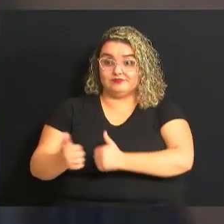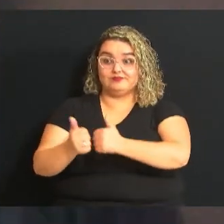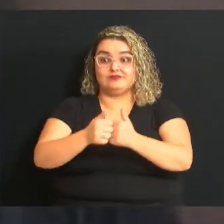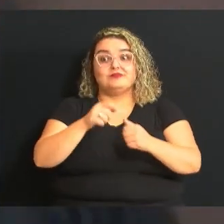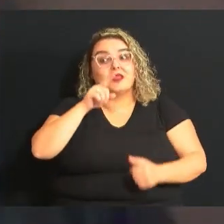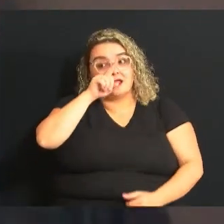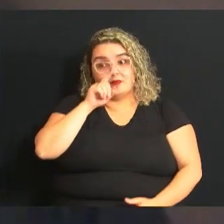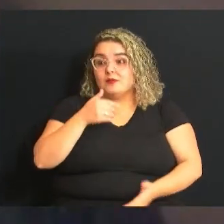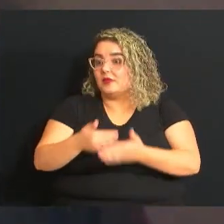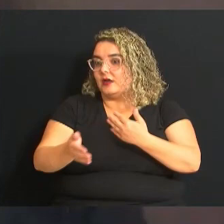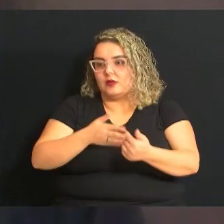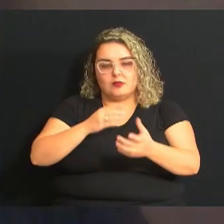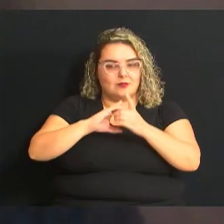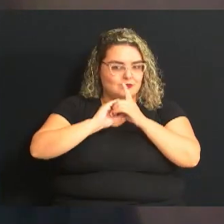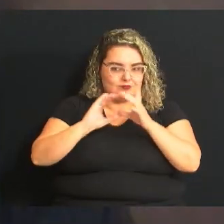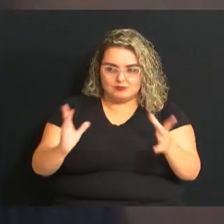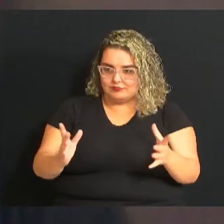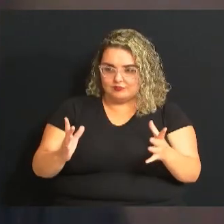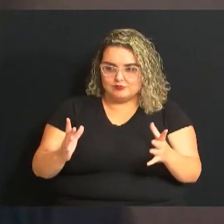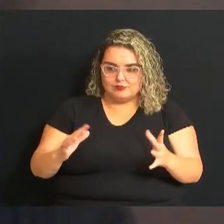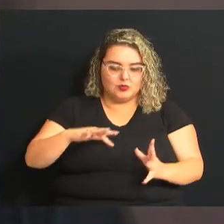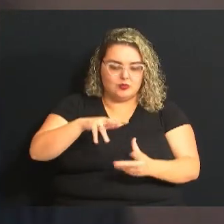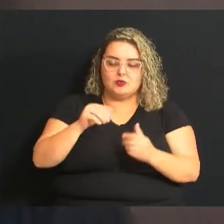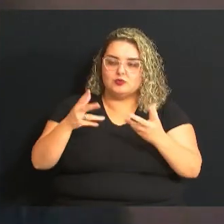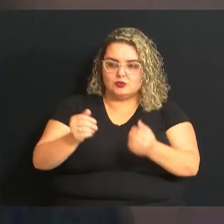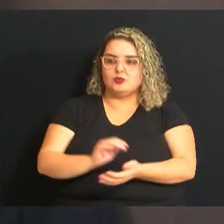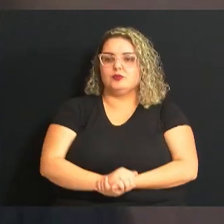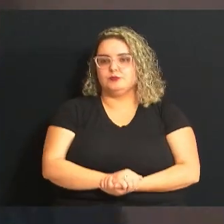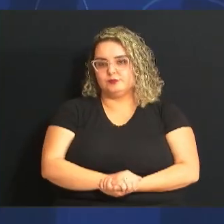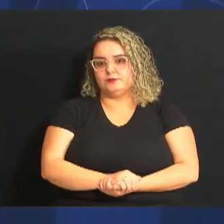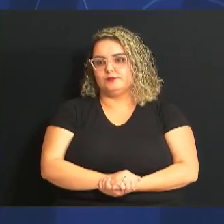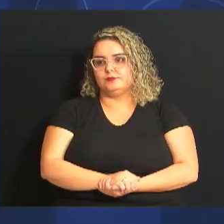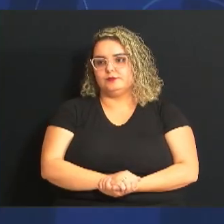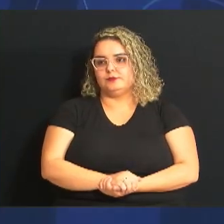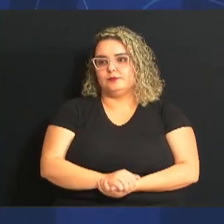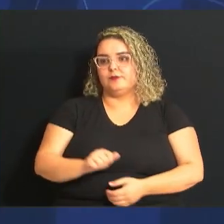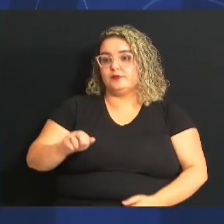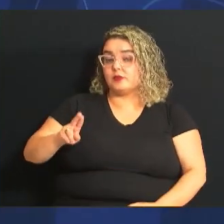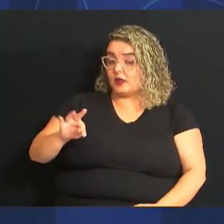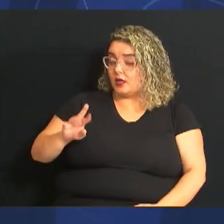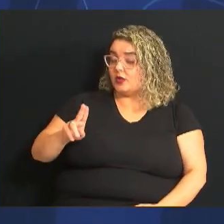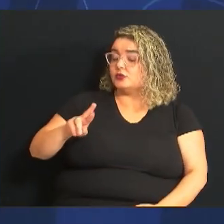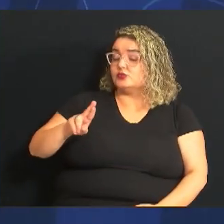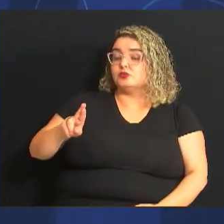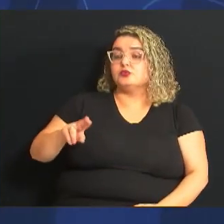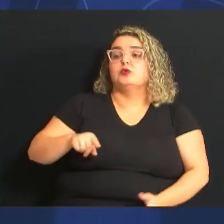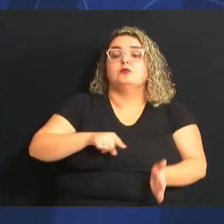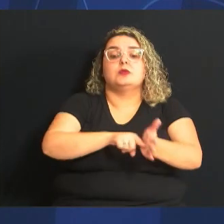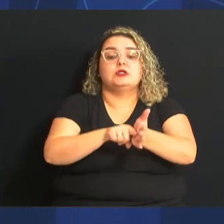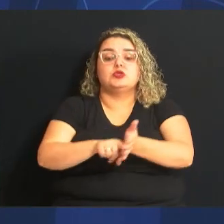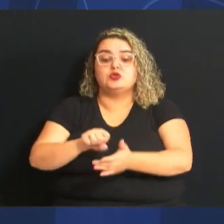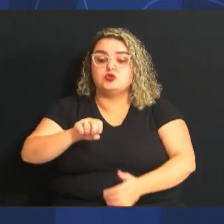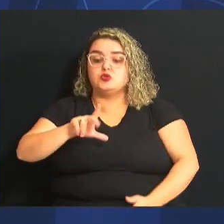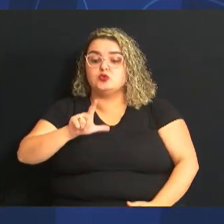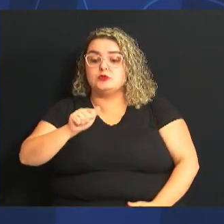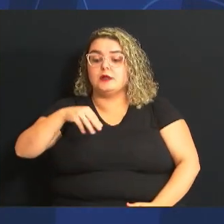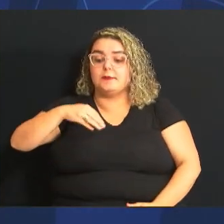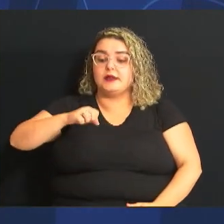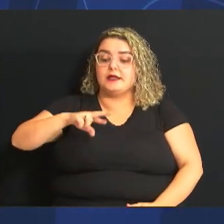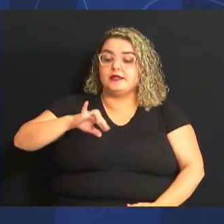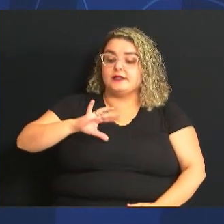Militar Especial, né, isso se dá por conta do regimento interno da Rússia, que se declara de fato uma guerra, isso evoca uma